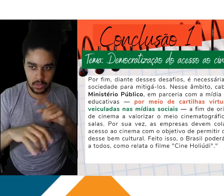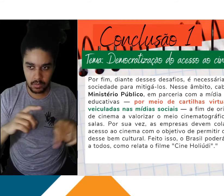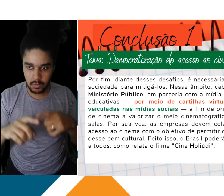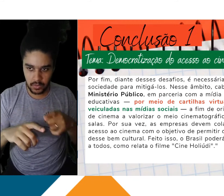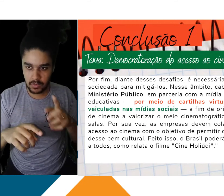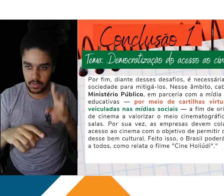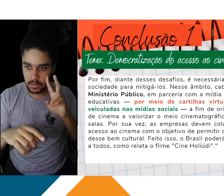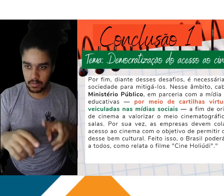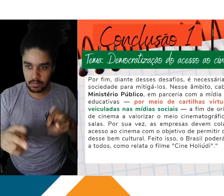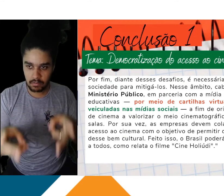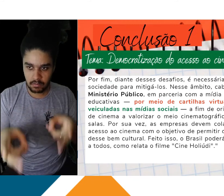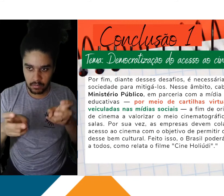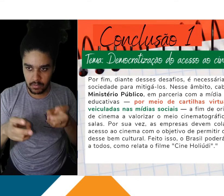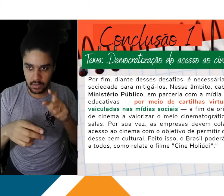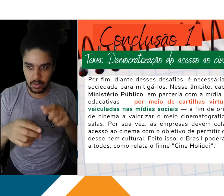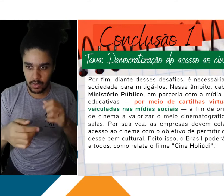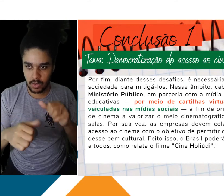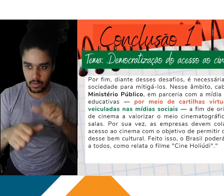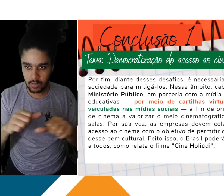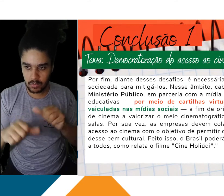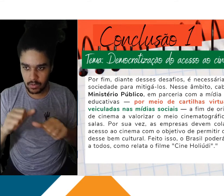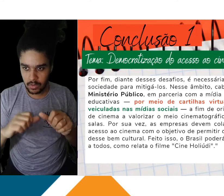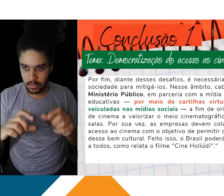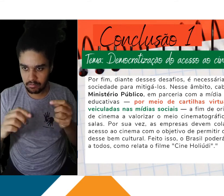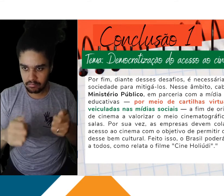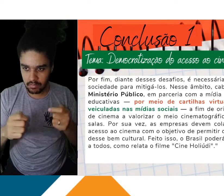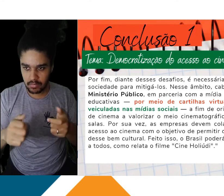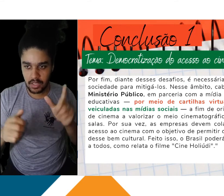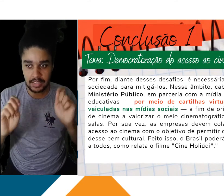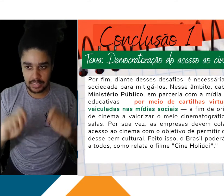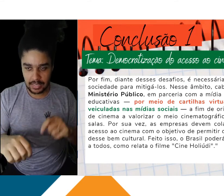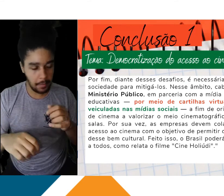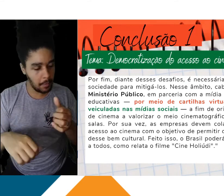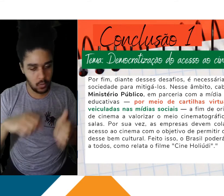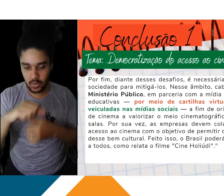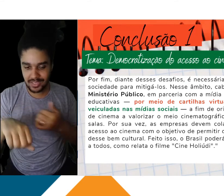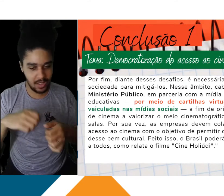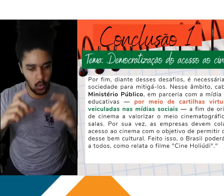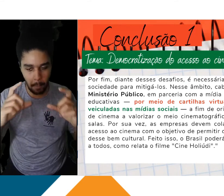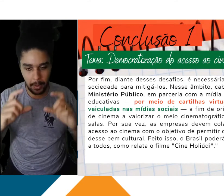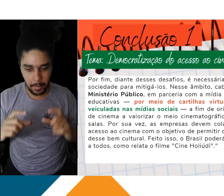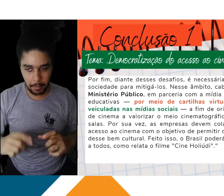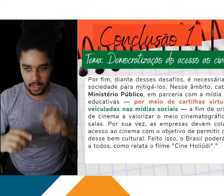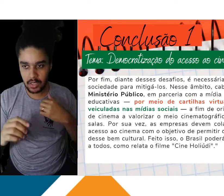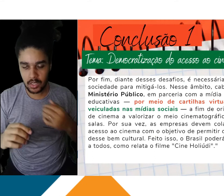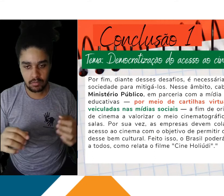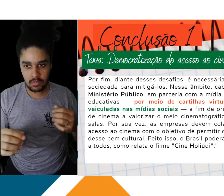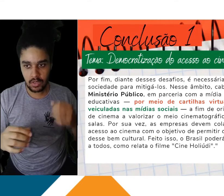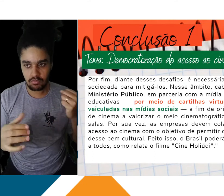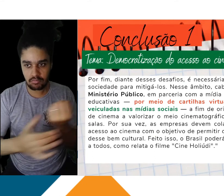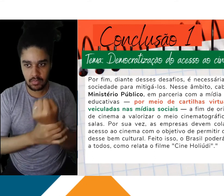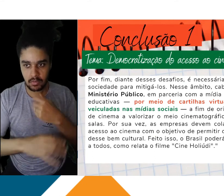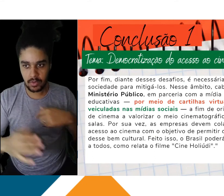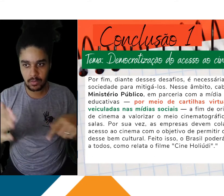mesmo. Logo, vocês conseguem perceber que com uma mudança mínima, muito curtinha, eu consigo ter uma alteração na qualidade paragrafal e